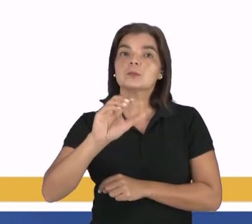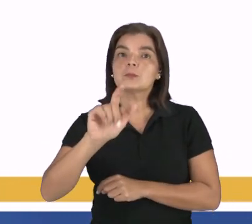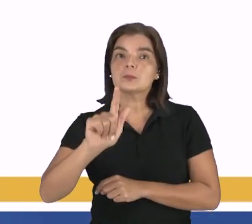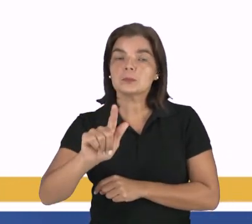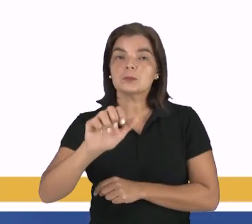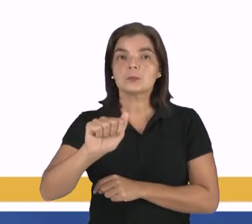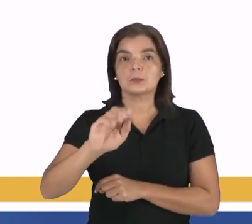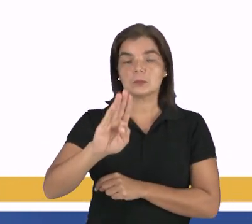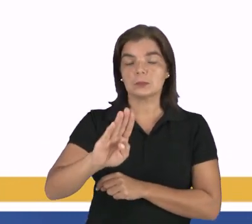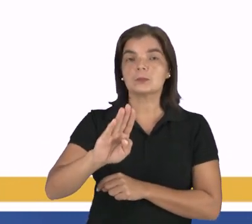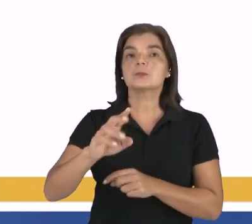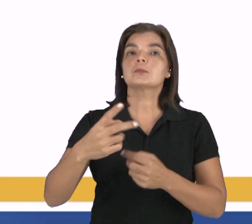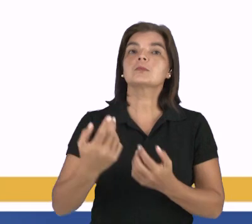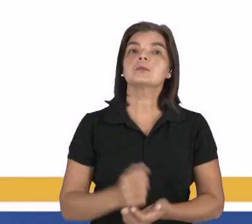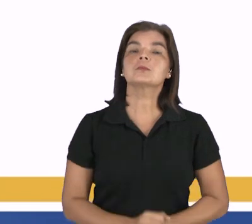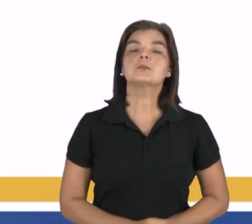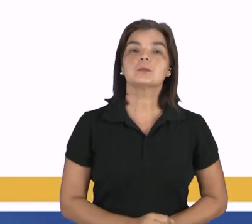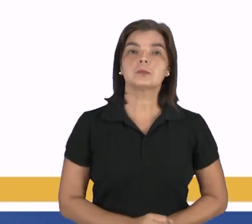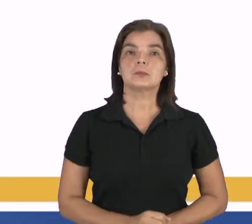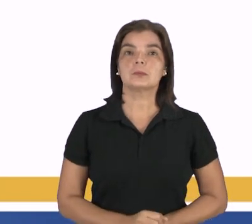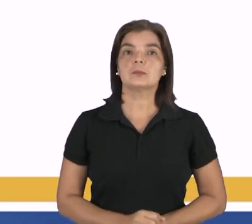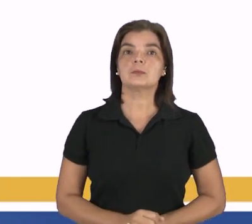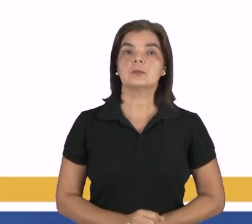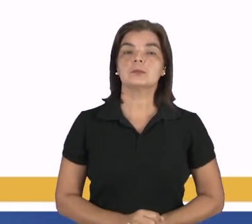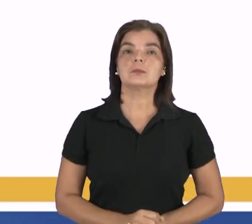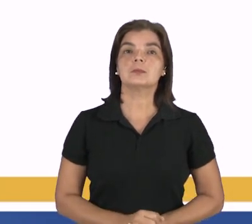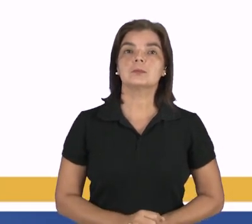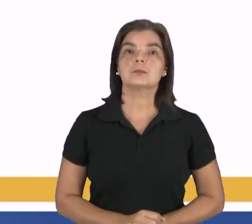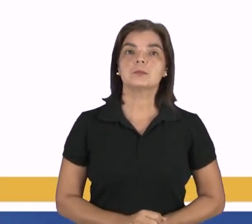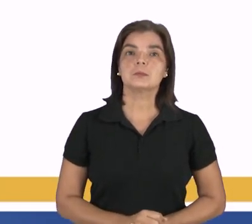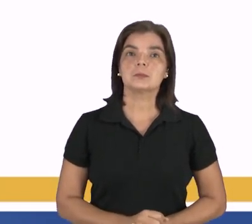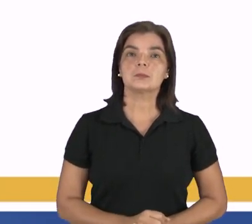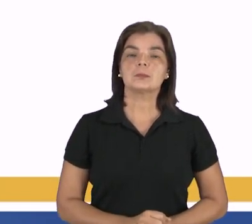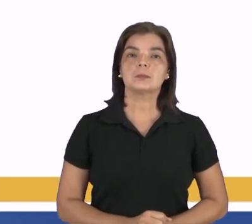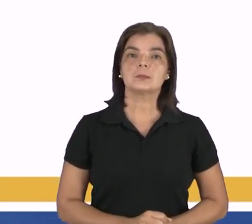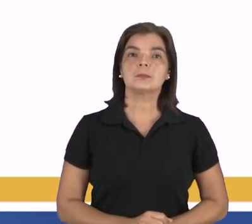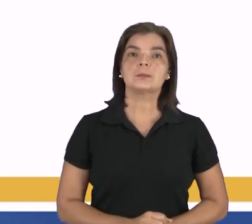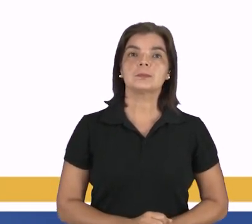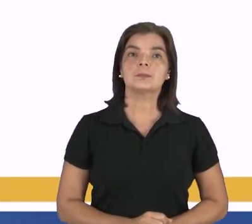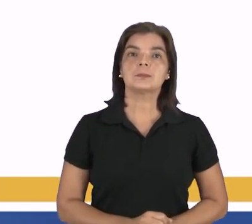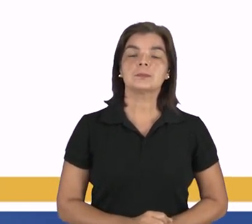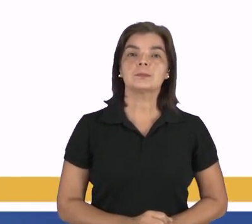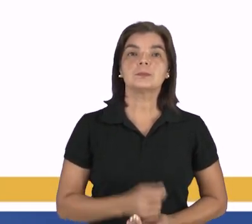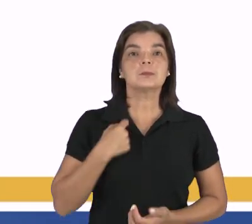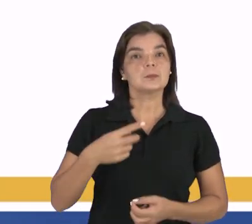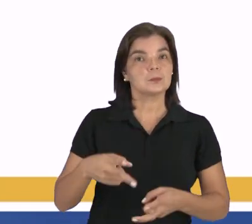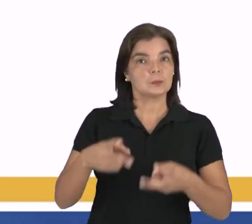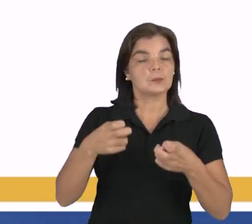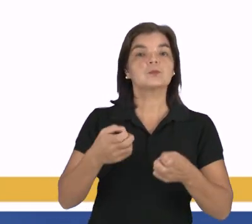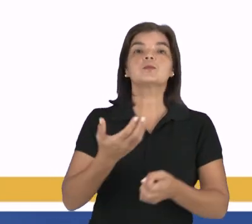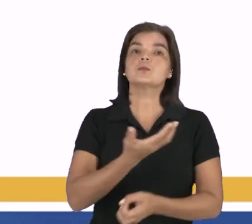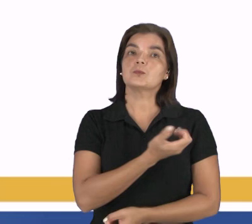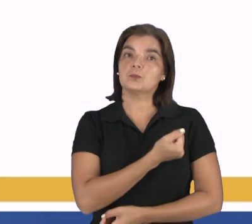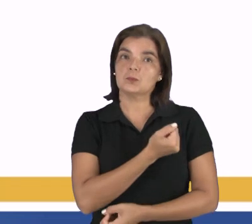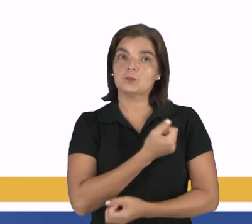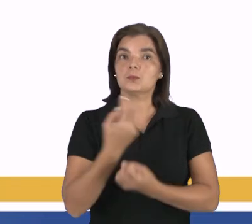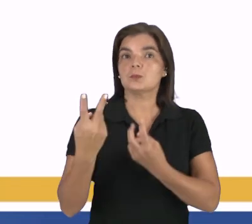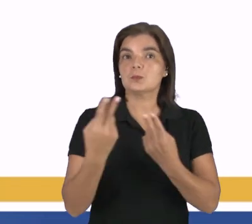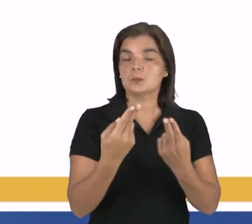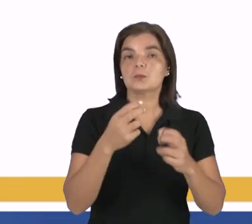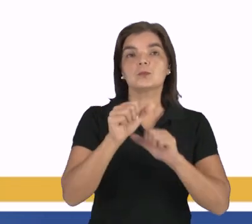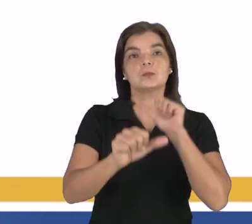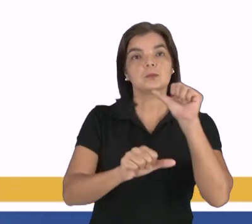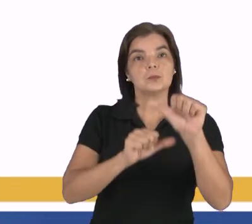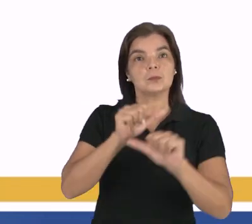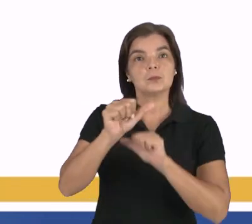log de C na base A dividido pelo log de B na base A. Percebam que as bases são iguais, só que